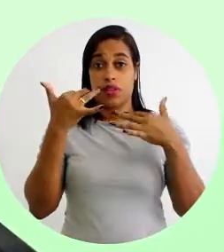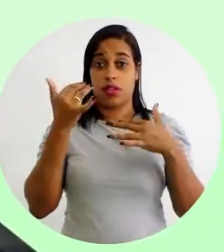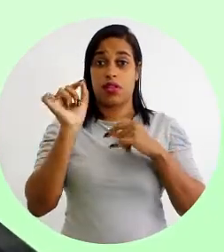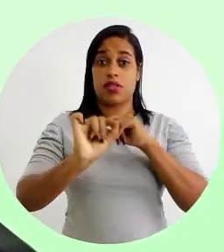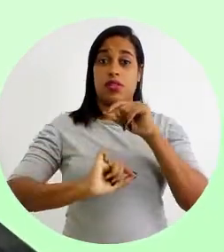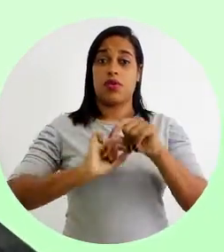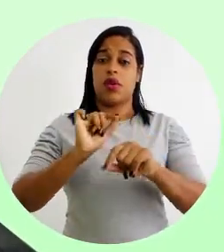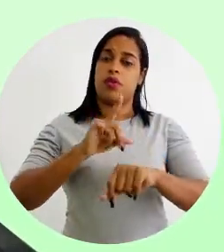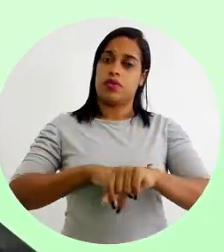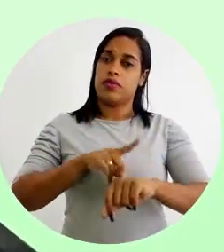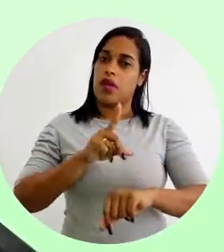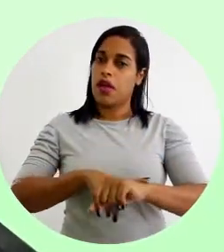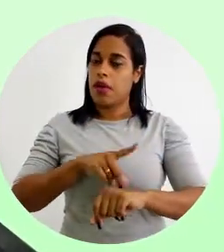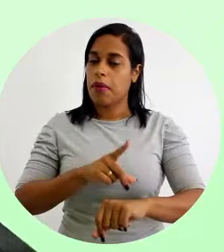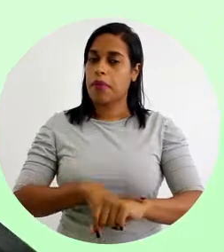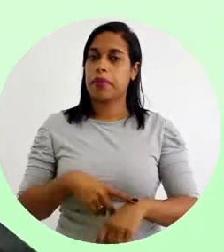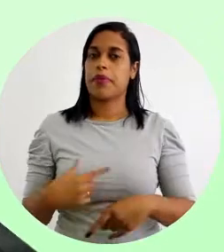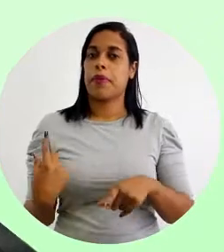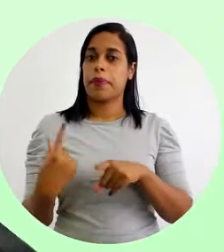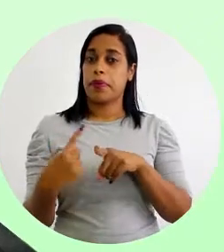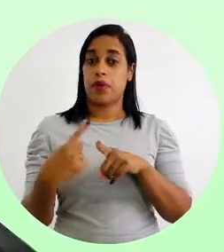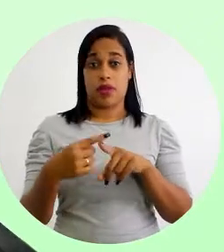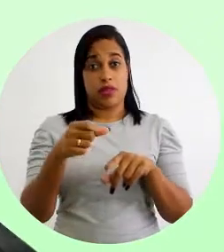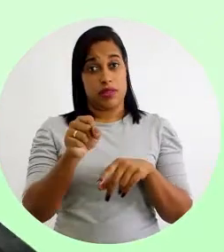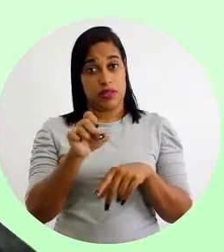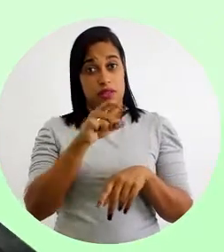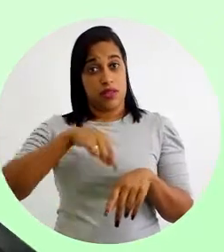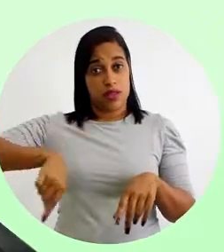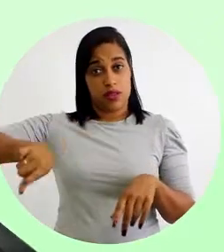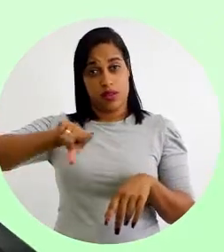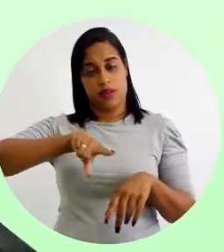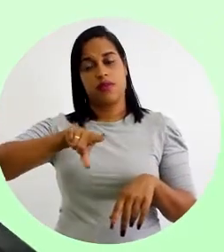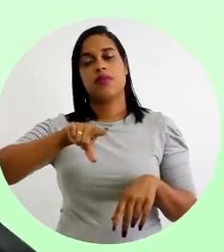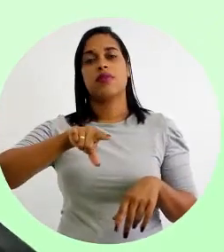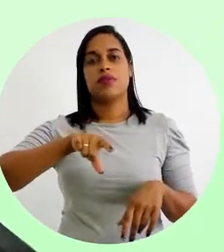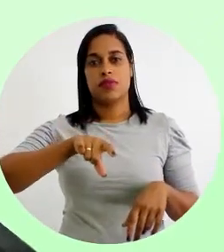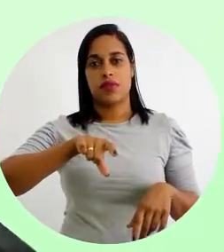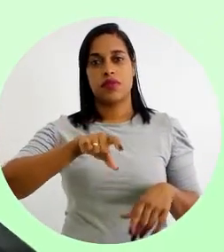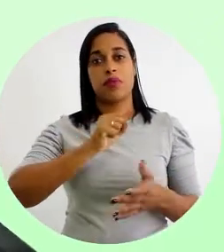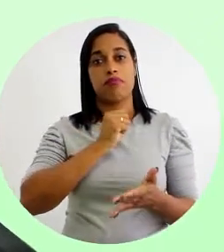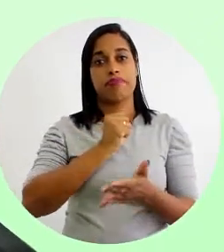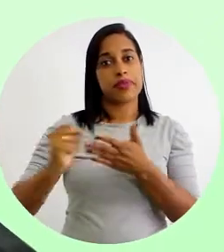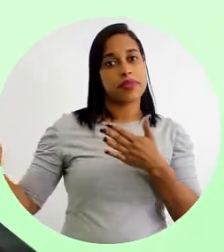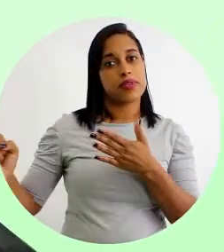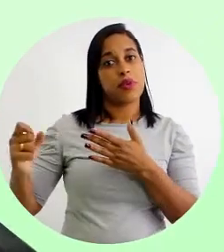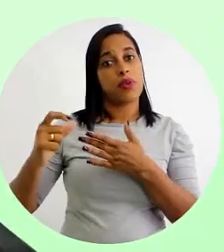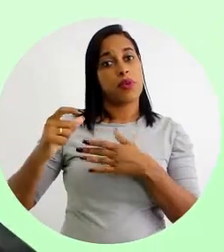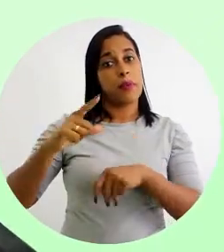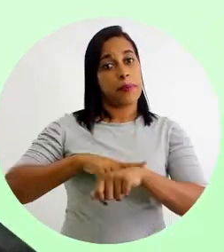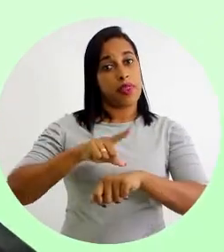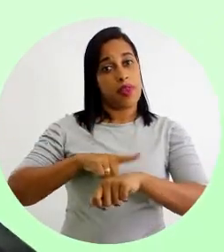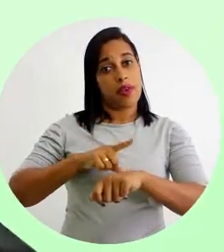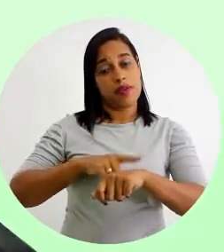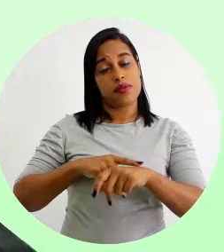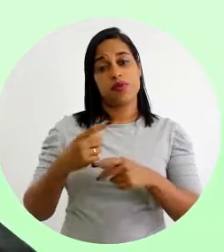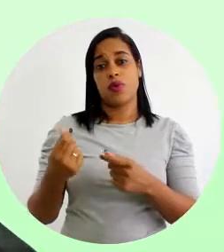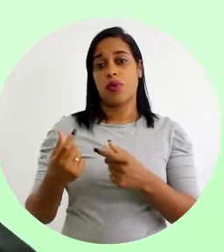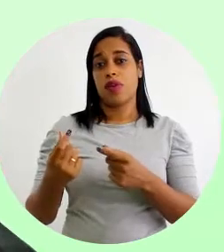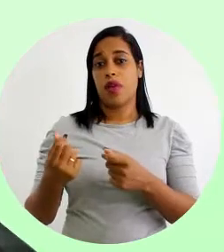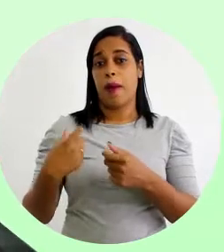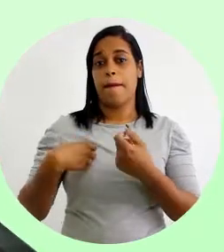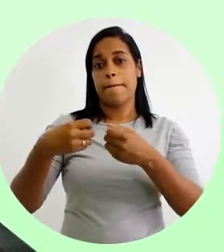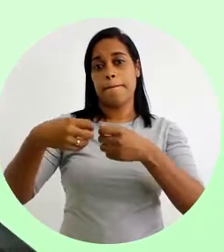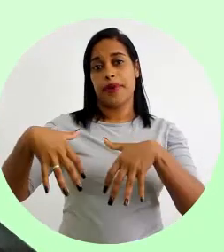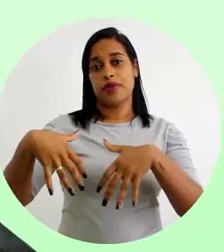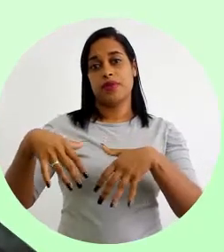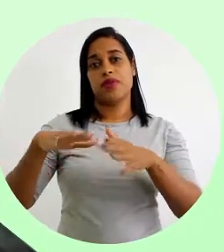atentar principalmente para os prazos, porque se a gente passar do prazo de prestar conta,